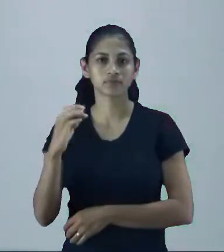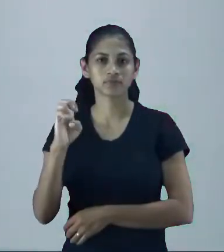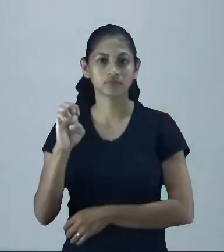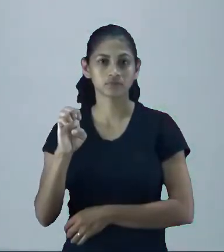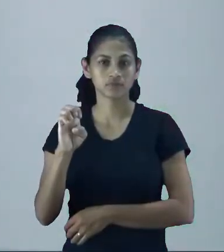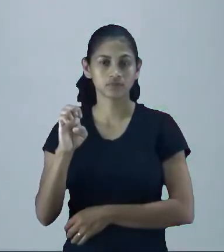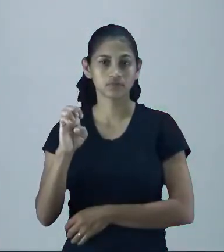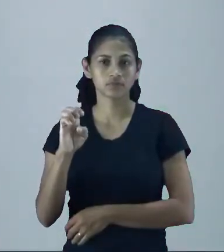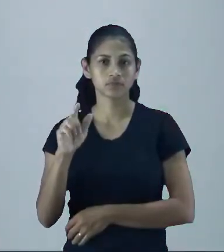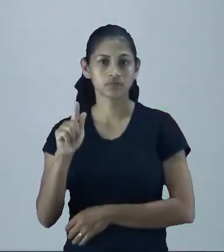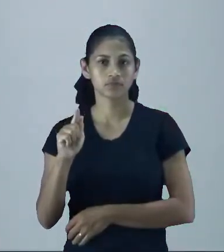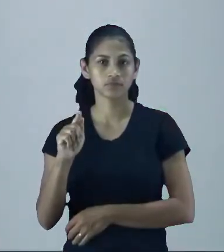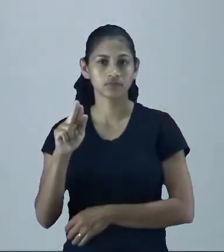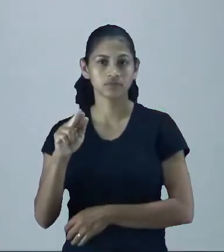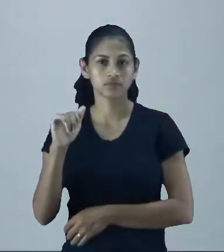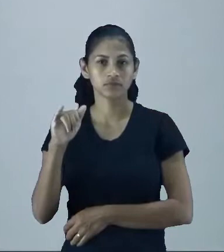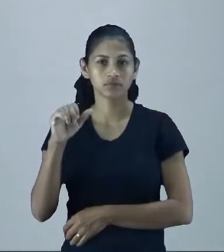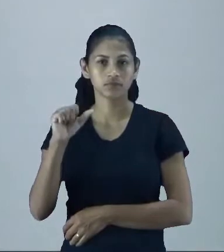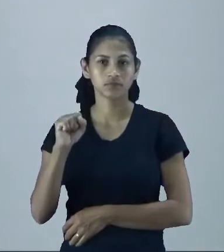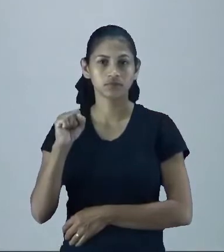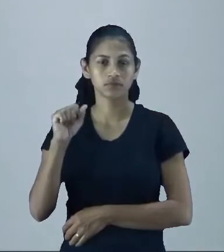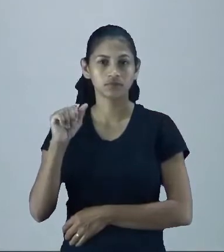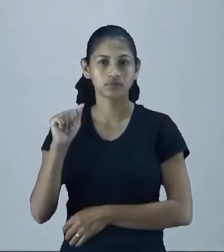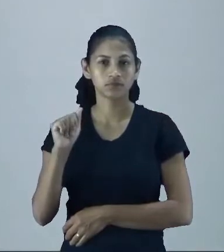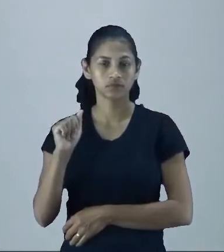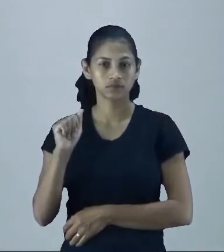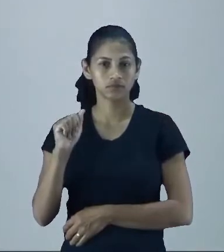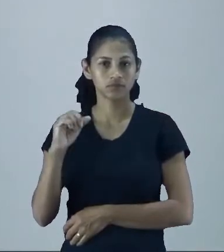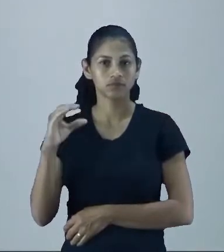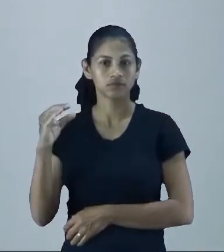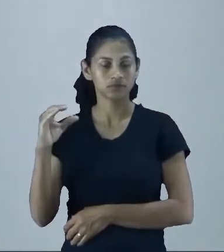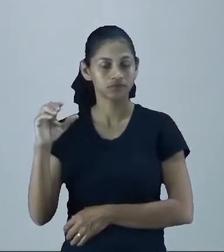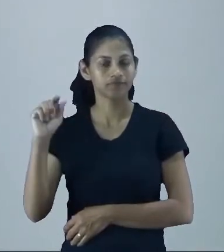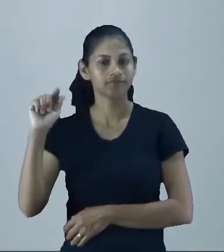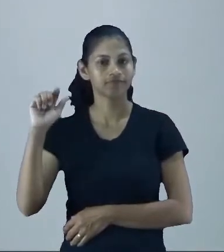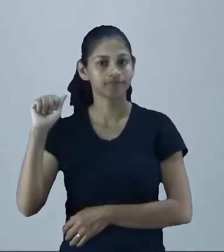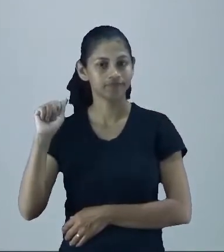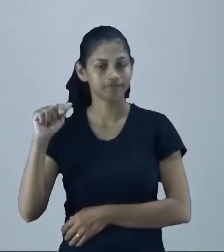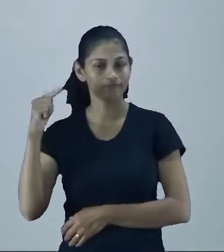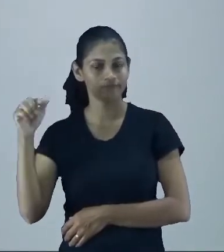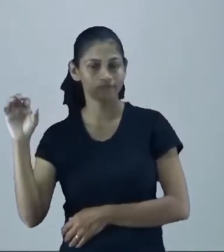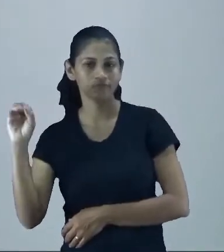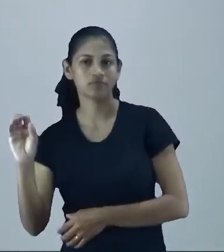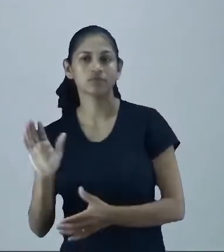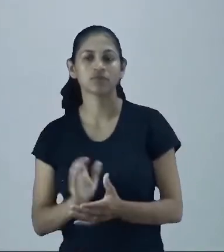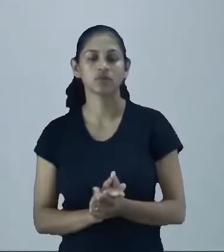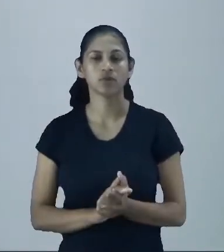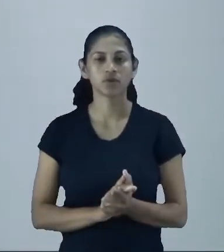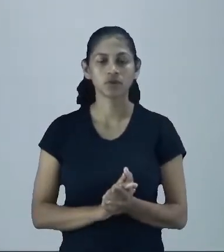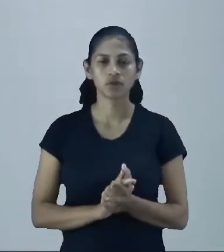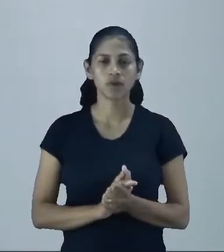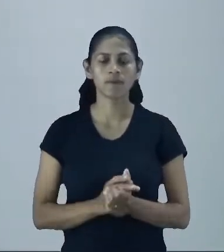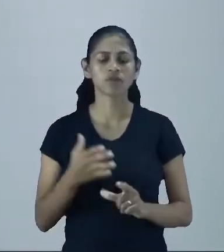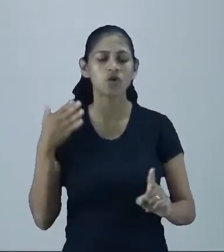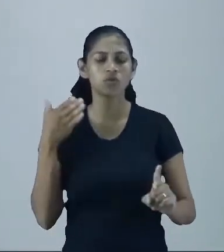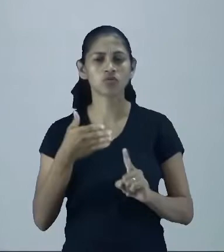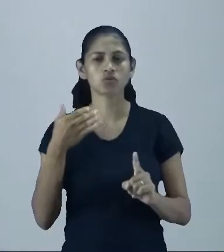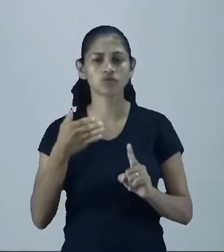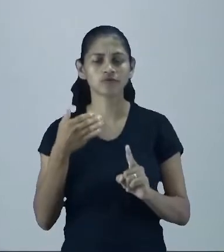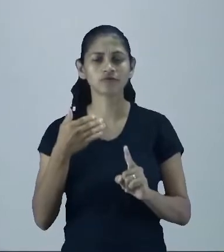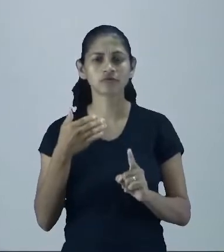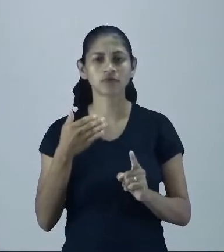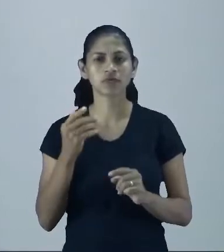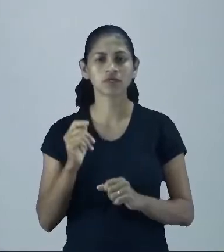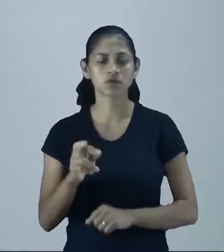Eles também, trouxeram muitas influências para o nosso povo, Uma delas foi a religião, que